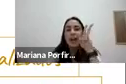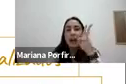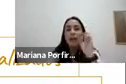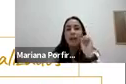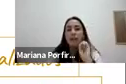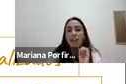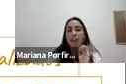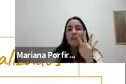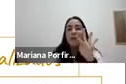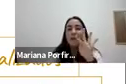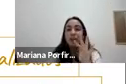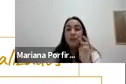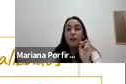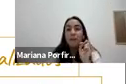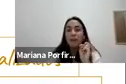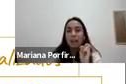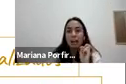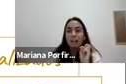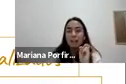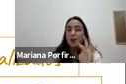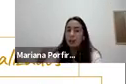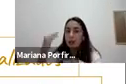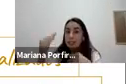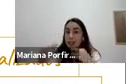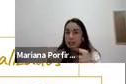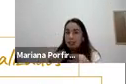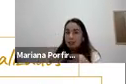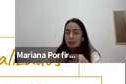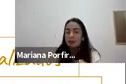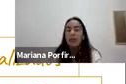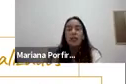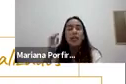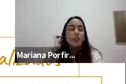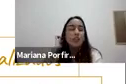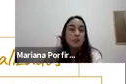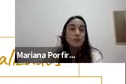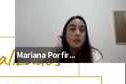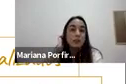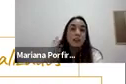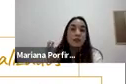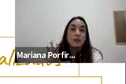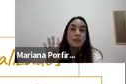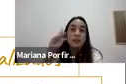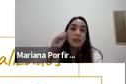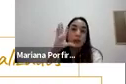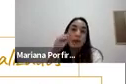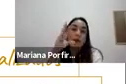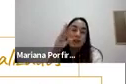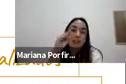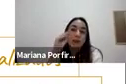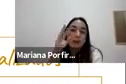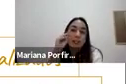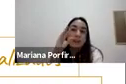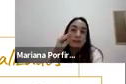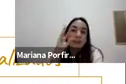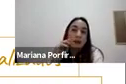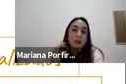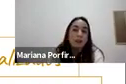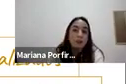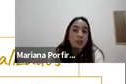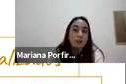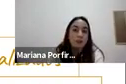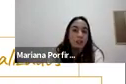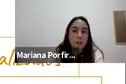trás. Abre, fecha, vai para frente e vai para trás. Olha o exercício. E já nos bicos artificiais, o bebê precisa apenas